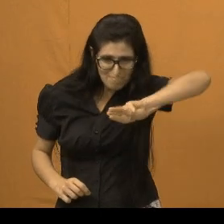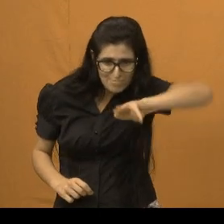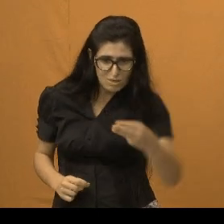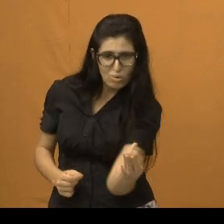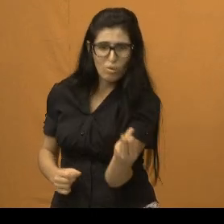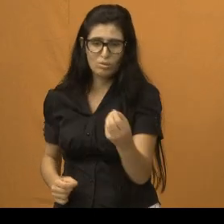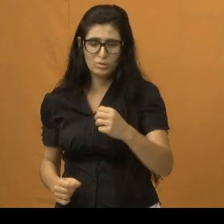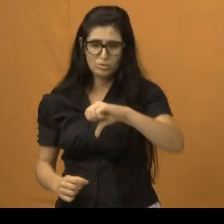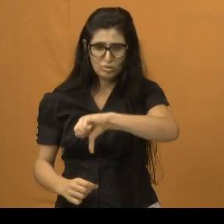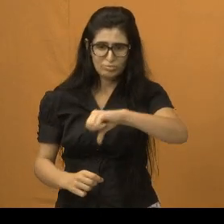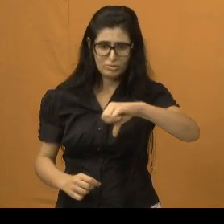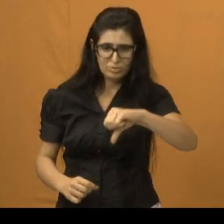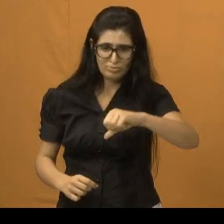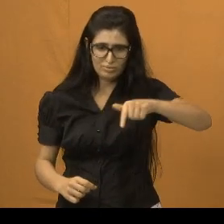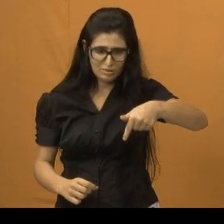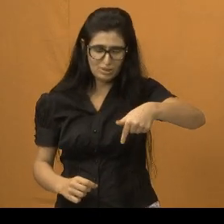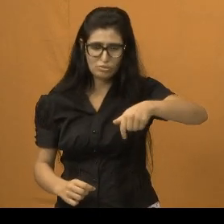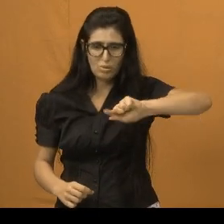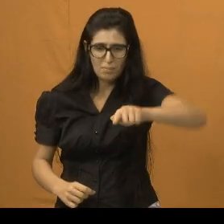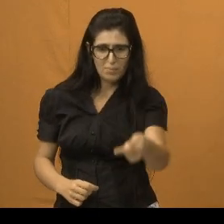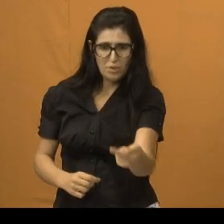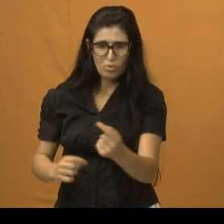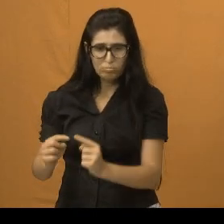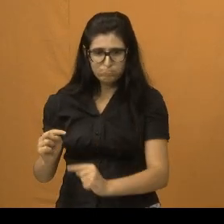848.997.000, subindo a um percentual de